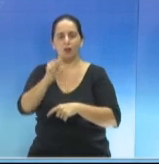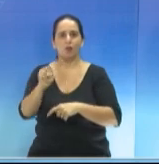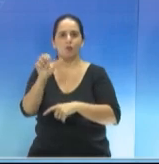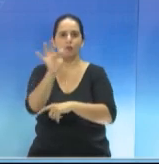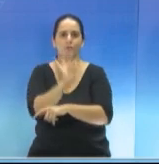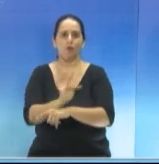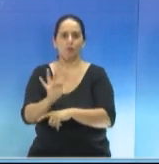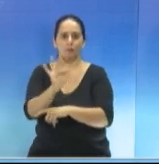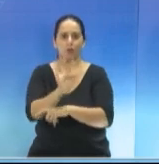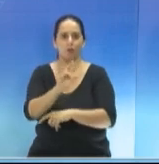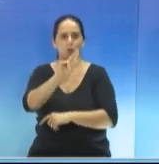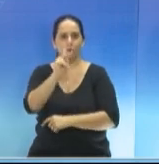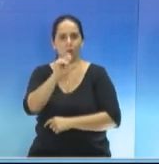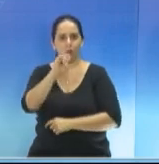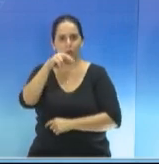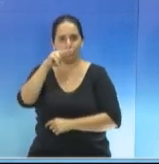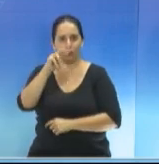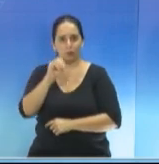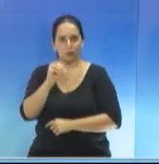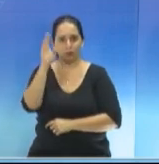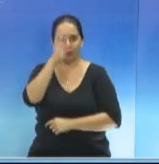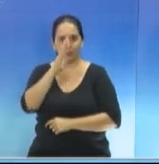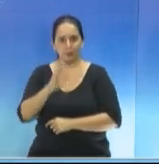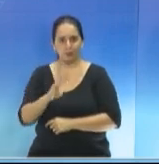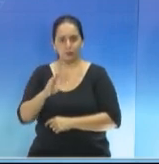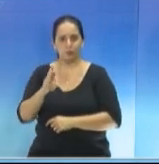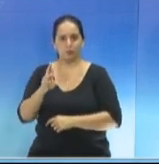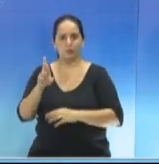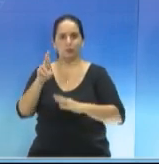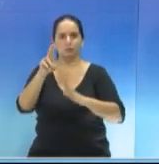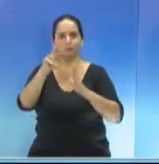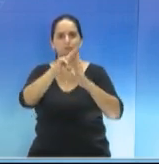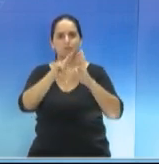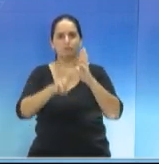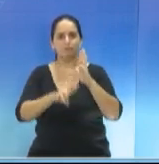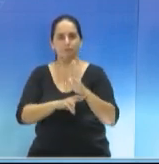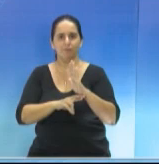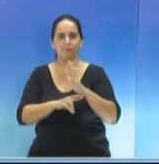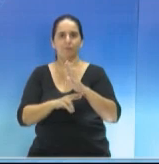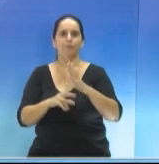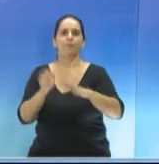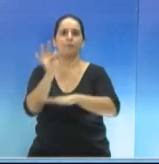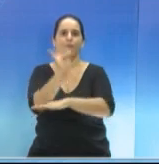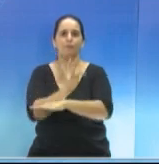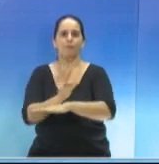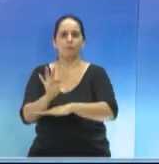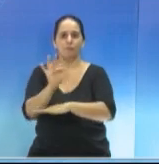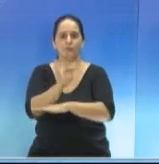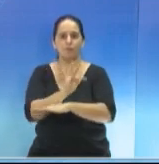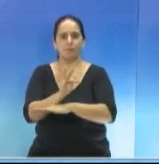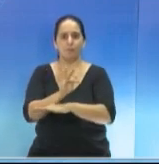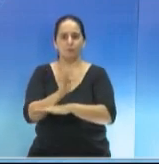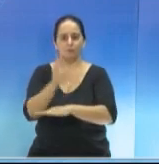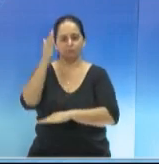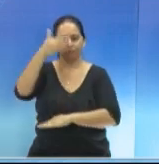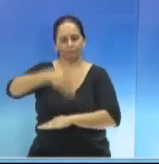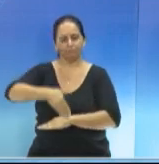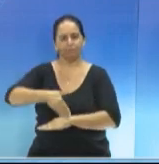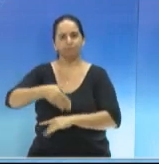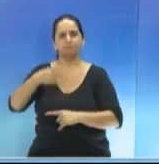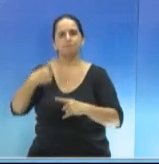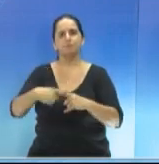hino nacional, ela é da norma padrão, como nós já vimos aí no enunciado, ela afirma, né? Então, por que